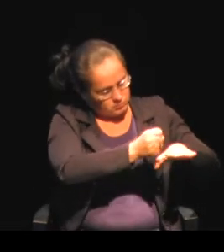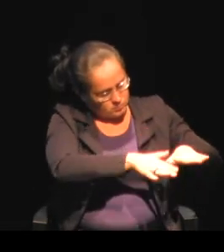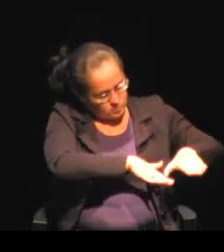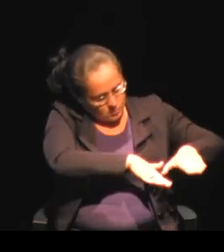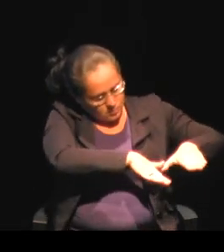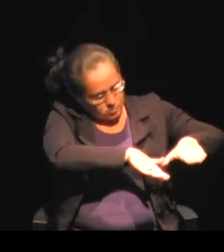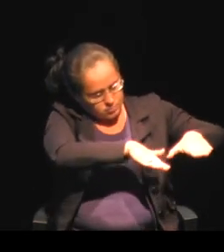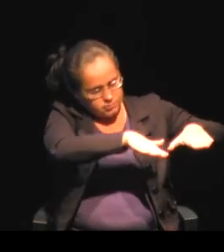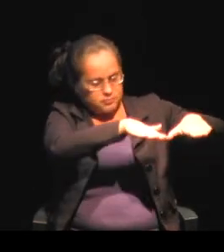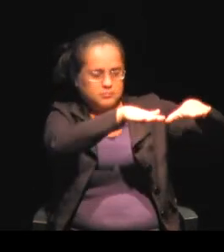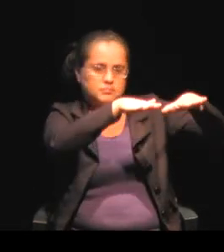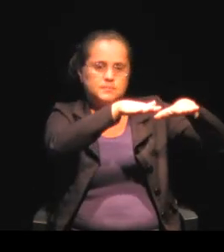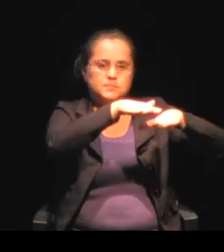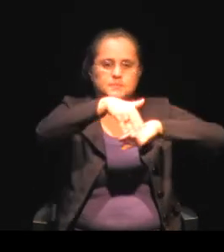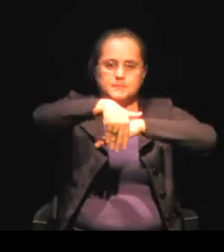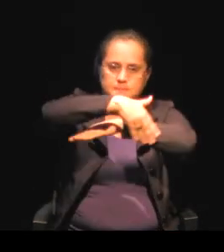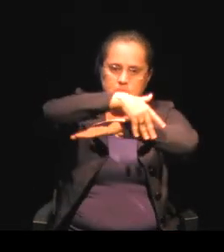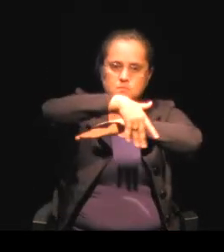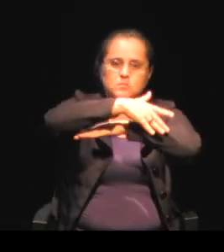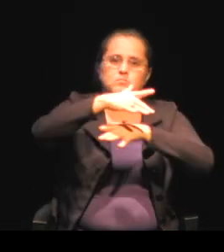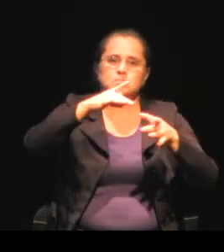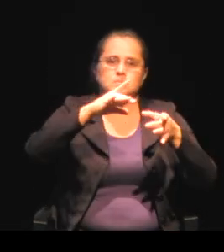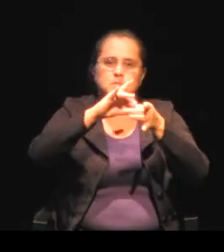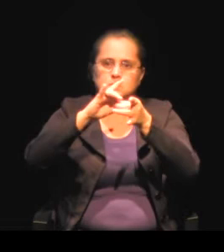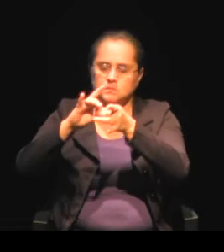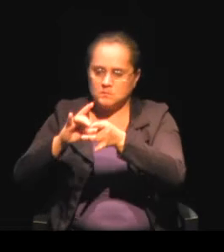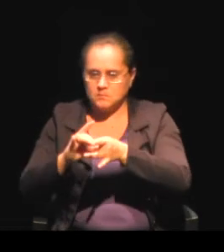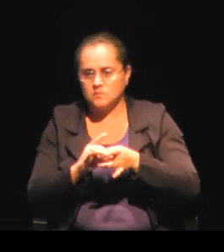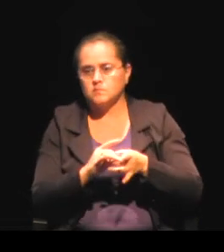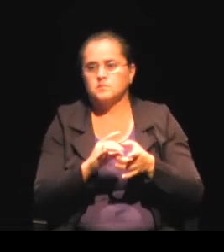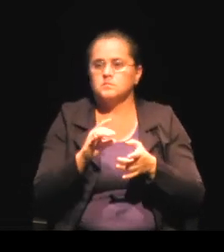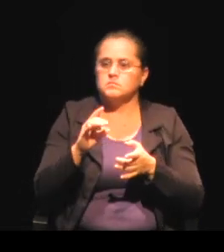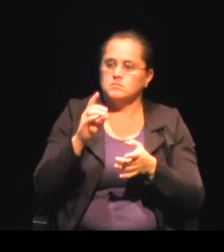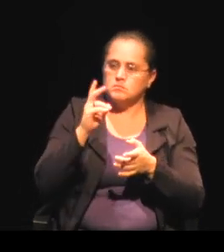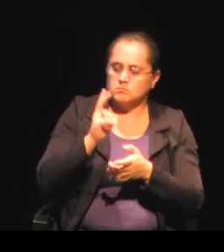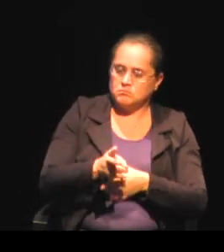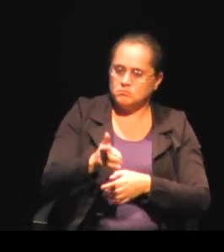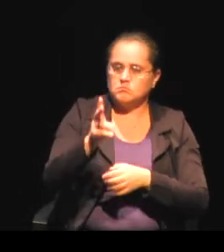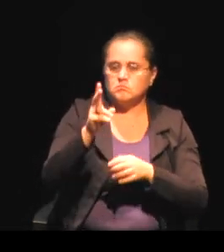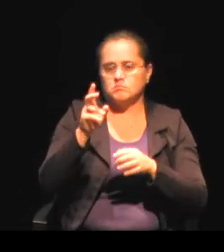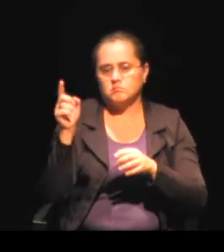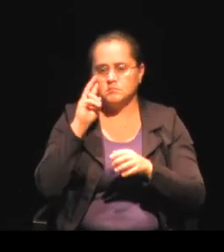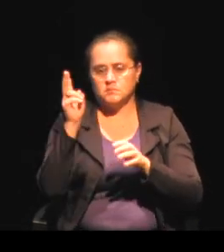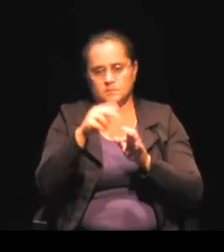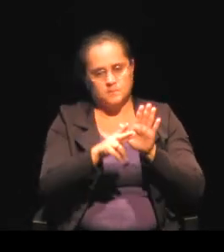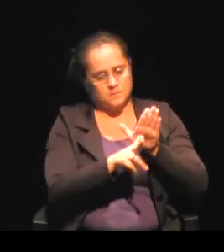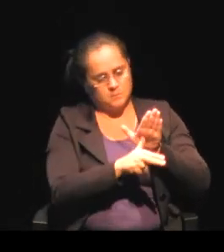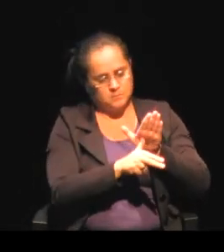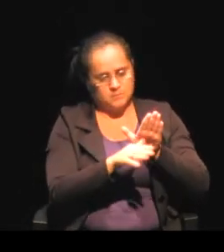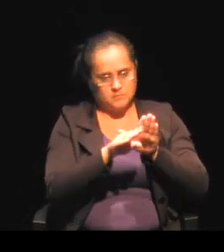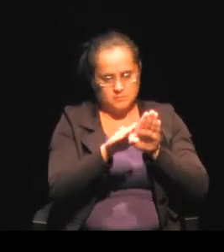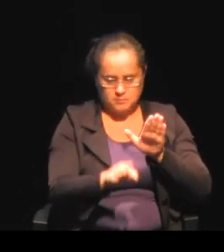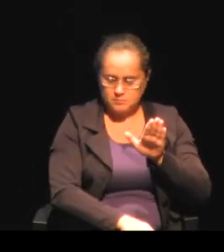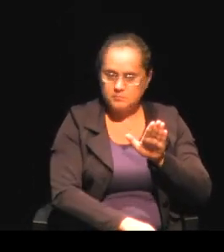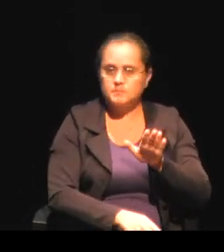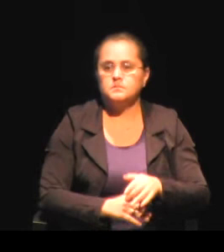chão, liberando o espaço da rua, conectando, recompondo a topografia original. Aqui está o rio Anhangabaú, aqui